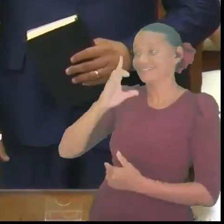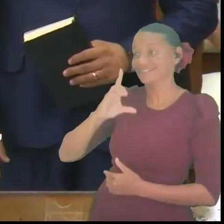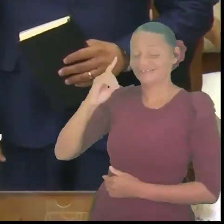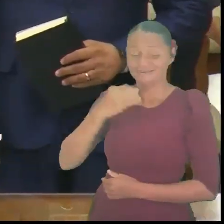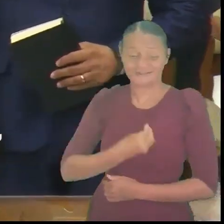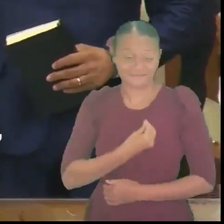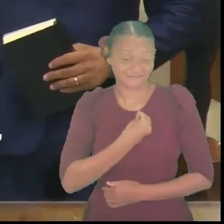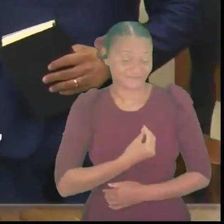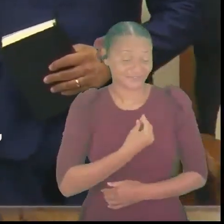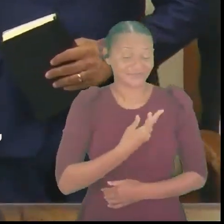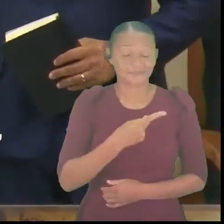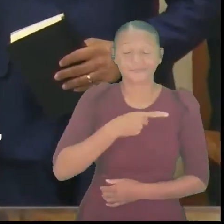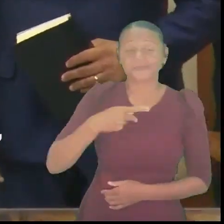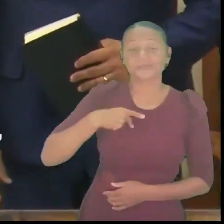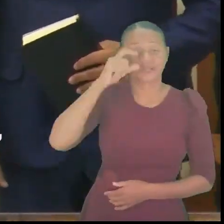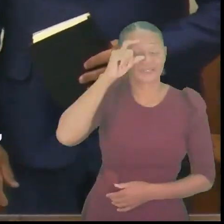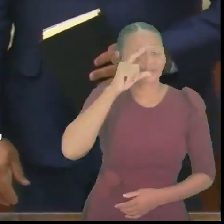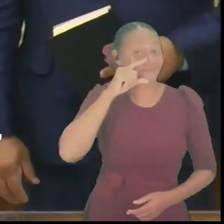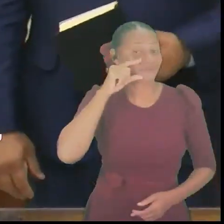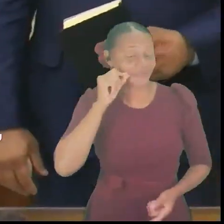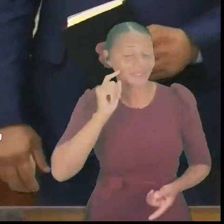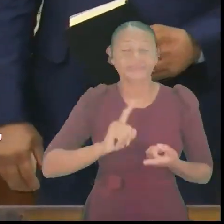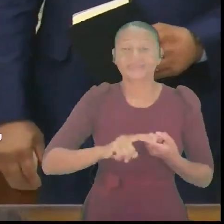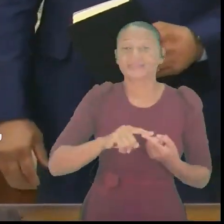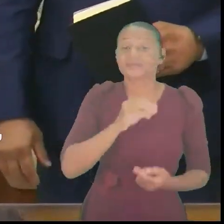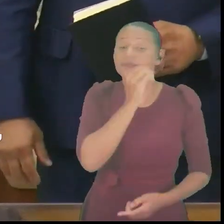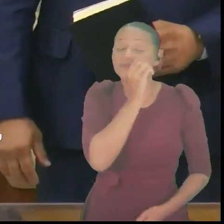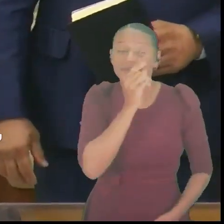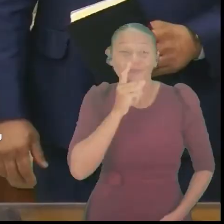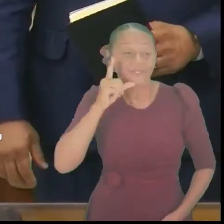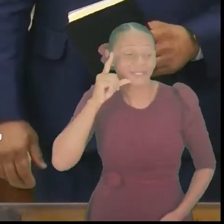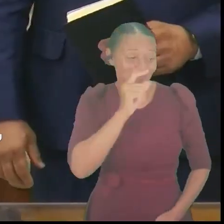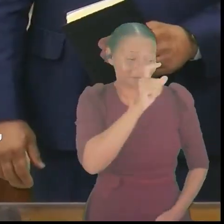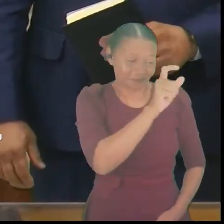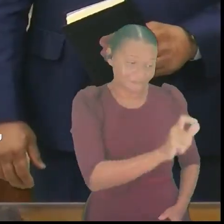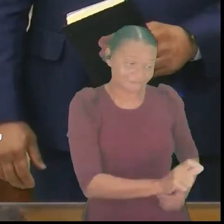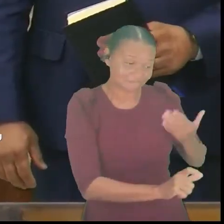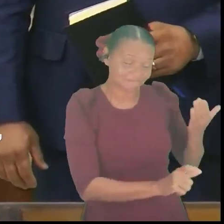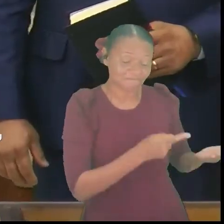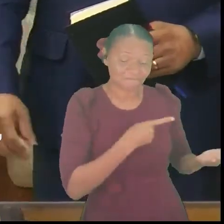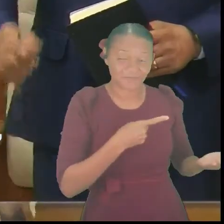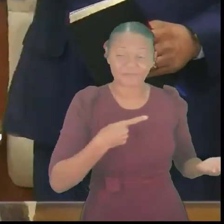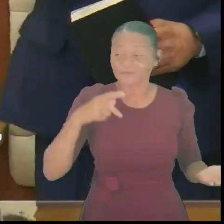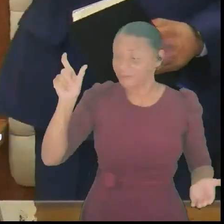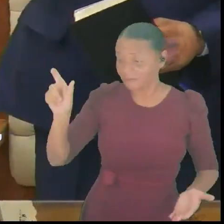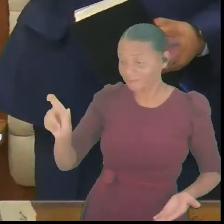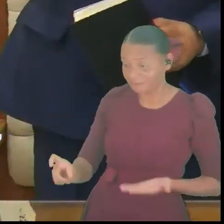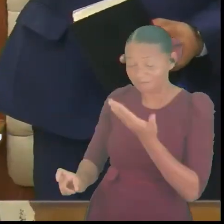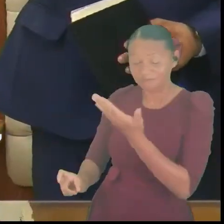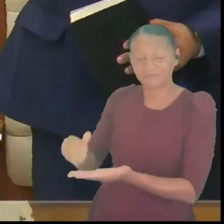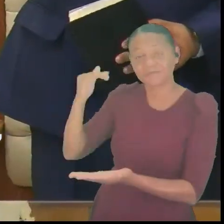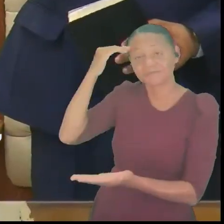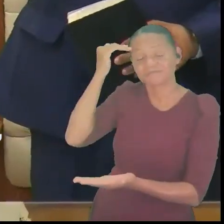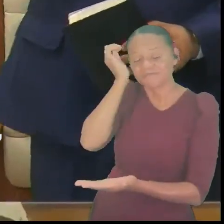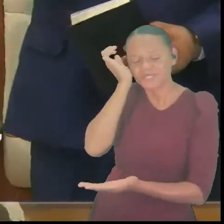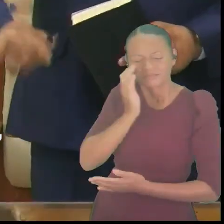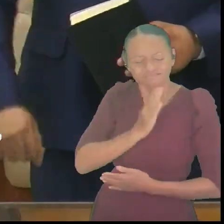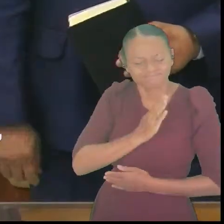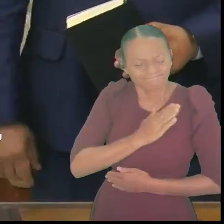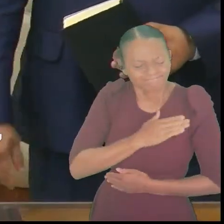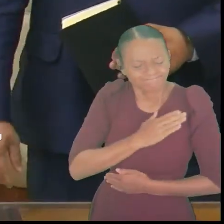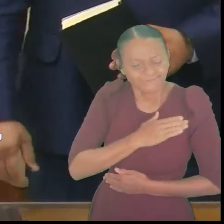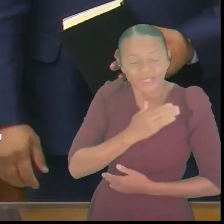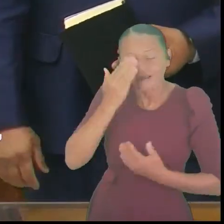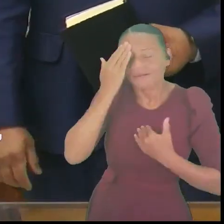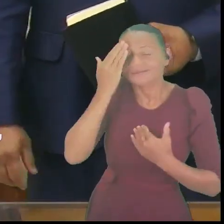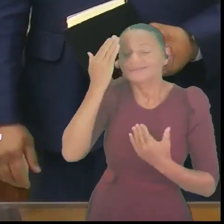pastor Hermon e de todos os santos que aqui servem ao Senhor. Agradecer de coração o pastor Orisvaldo por esta